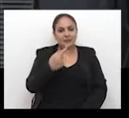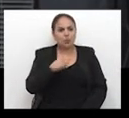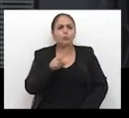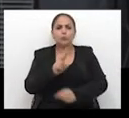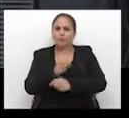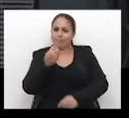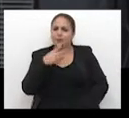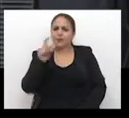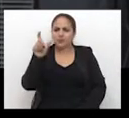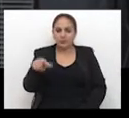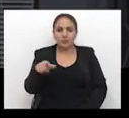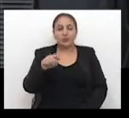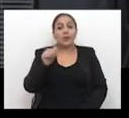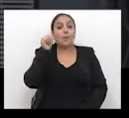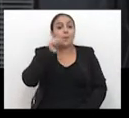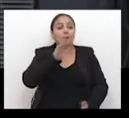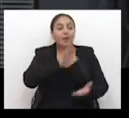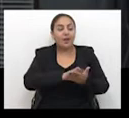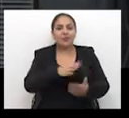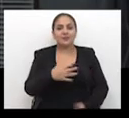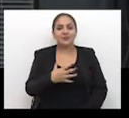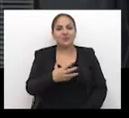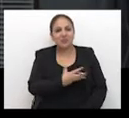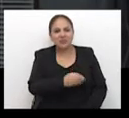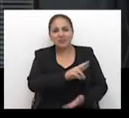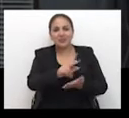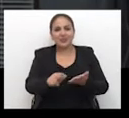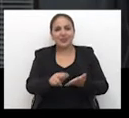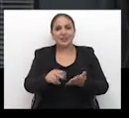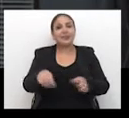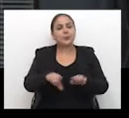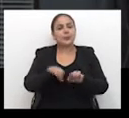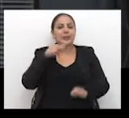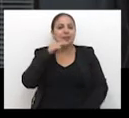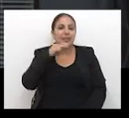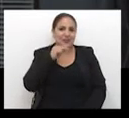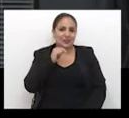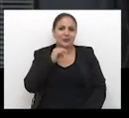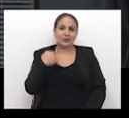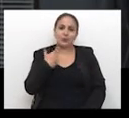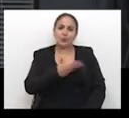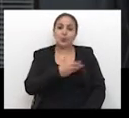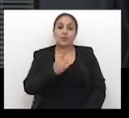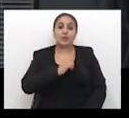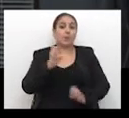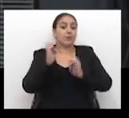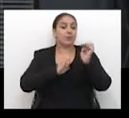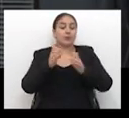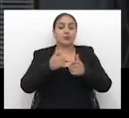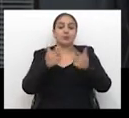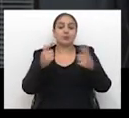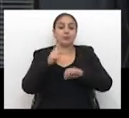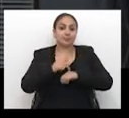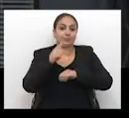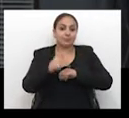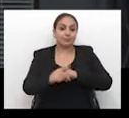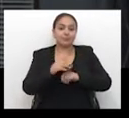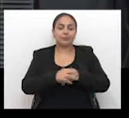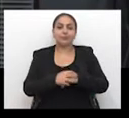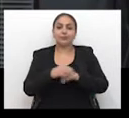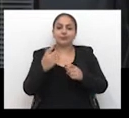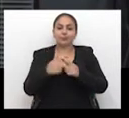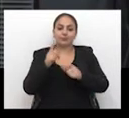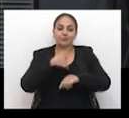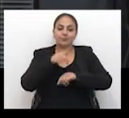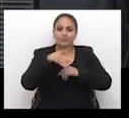também cuida bem dele e sua esposa seus filhos seu maps né que cuida bem dele nós temos um grande empresário é de passo fundo